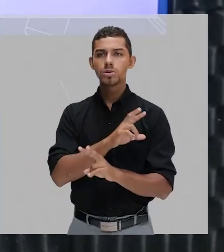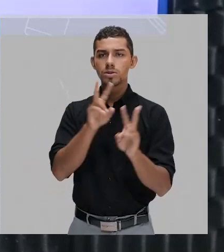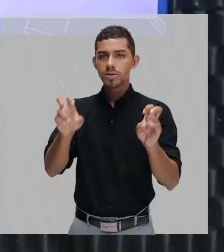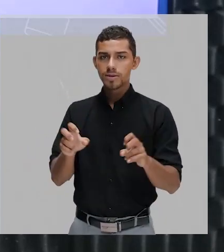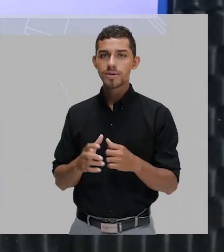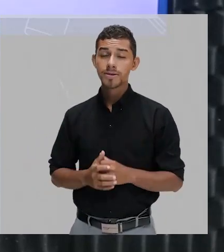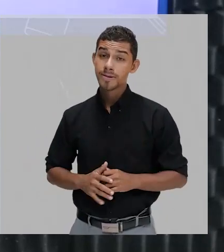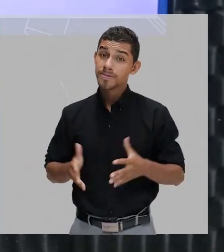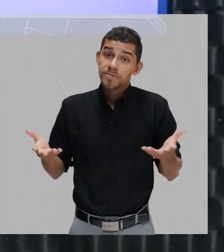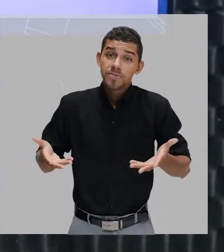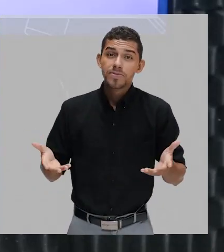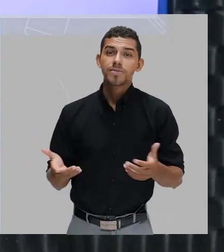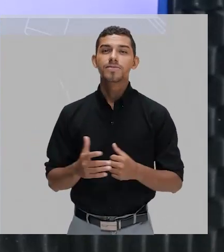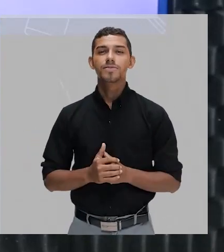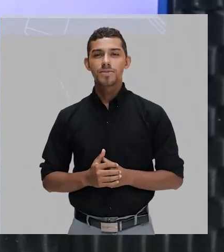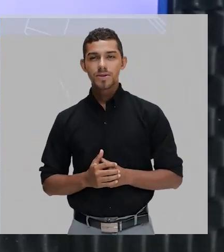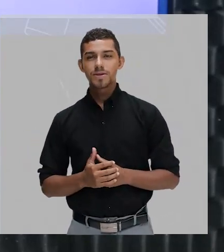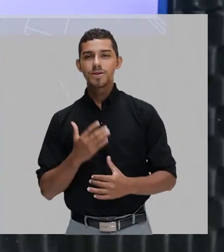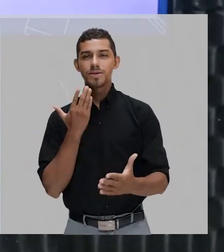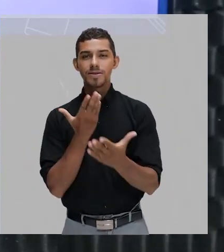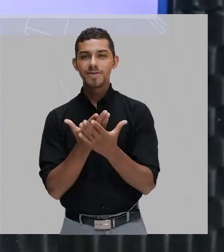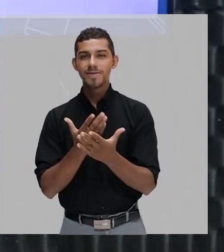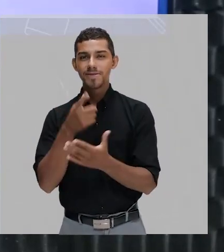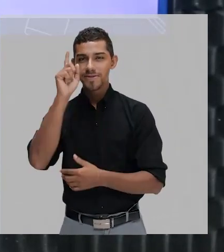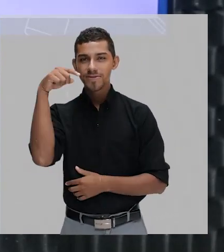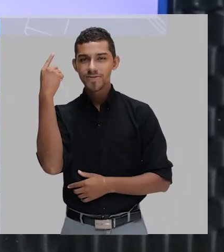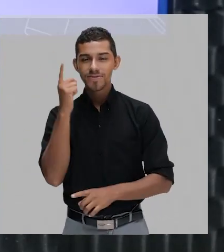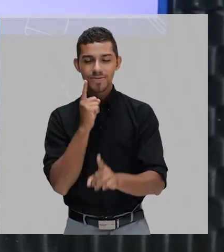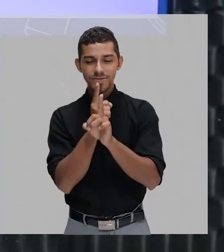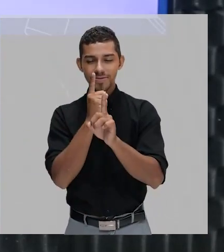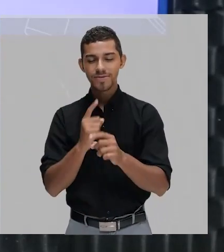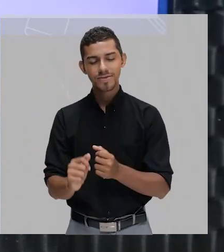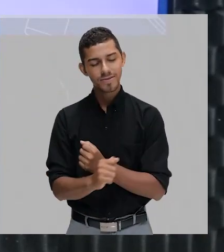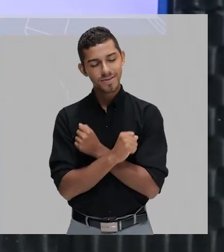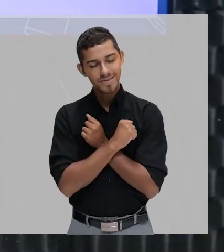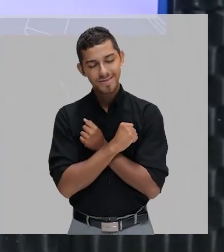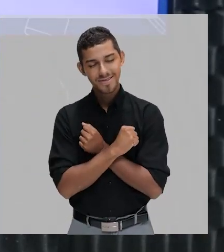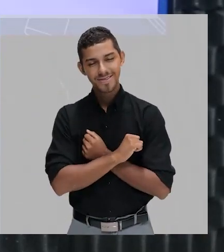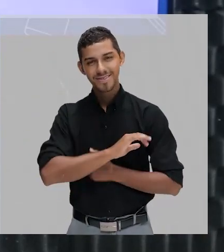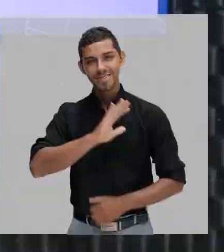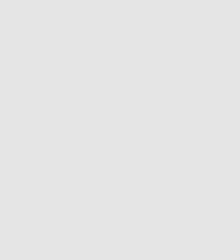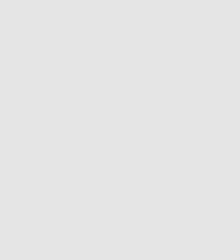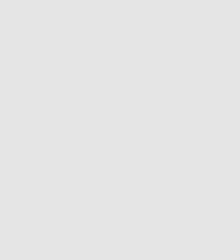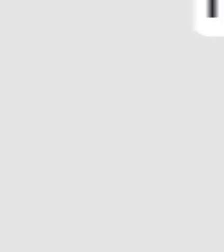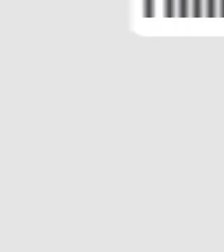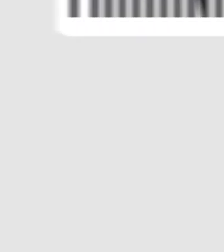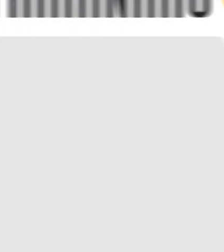tipos de texto. Então é isso, eu aguardo vocês na próxima aula. Um grande abraço.